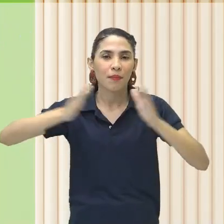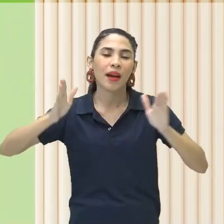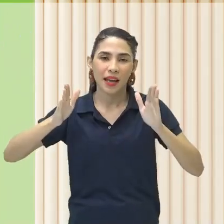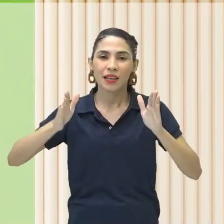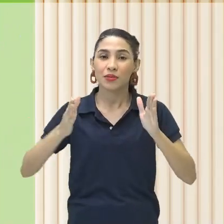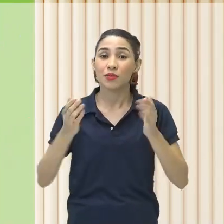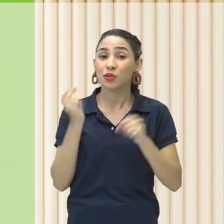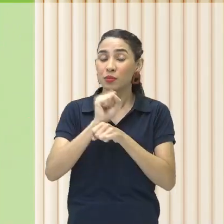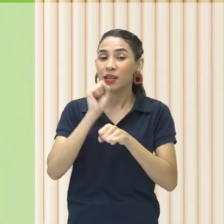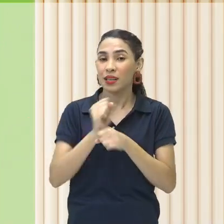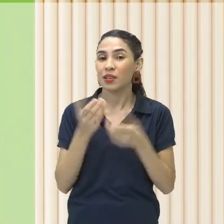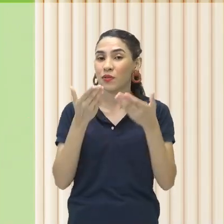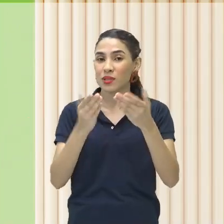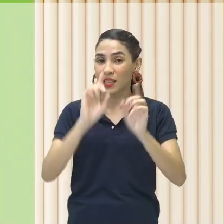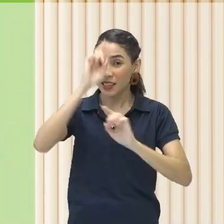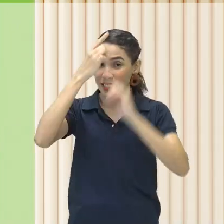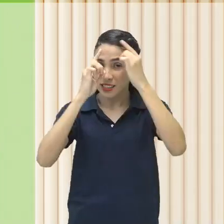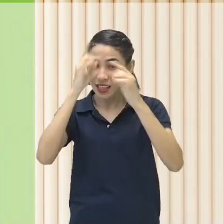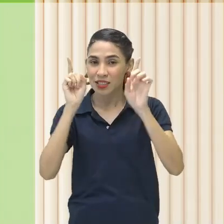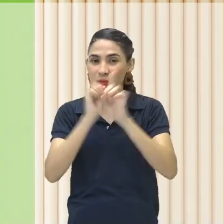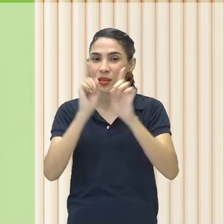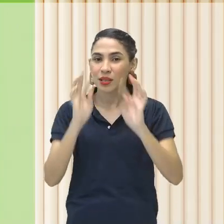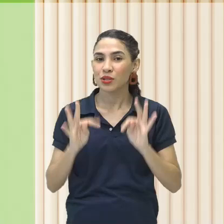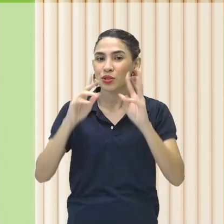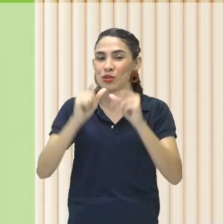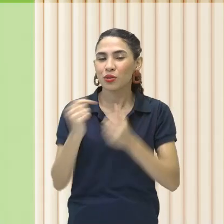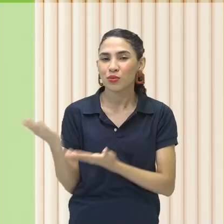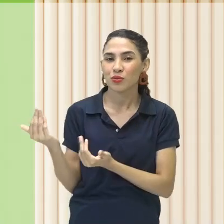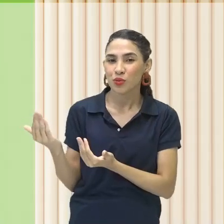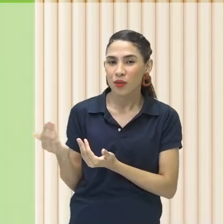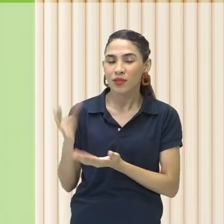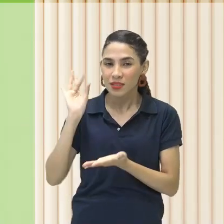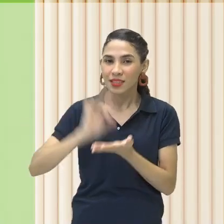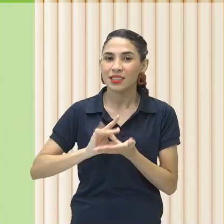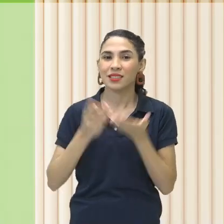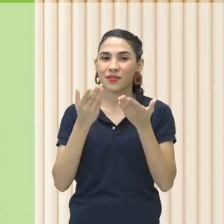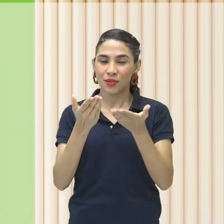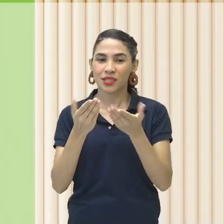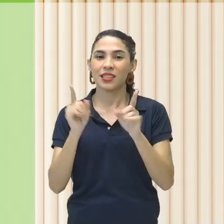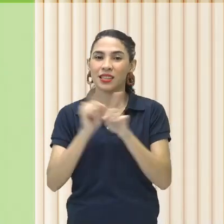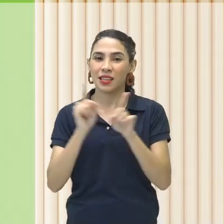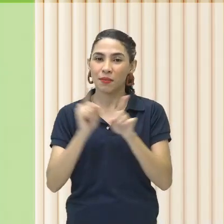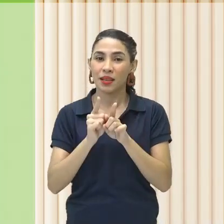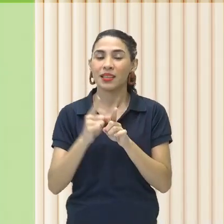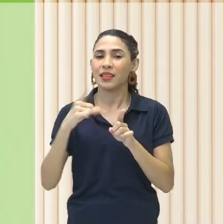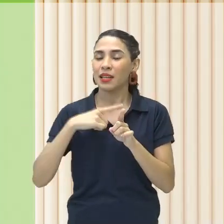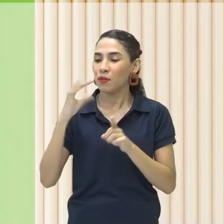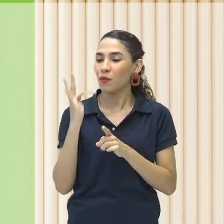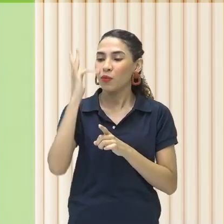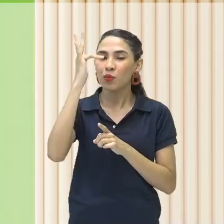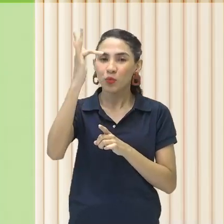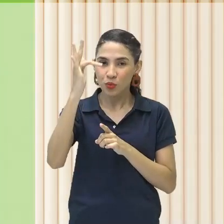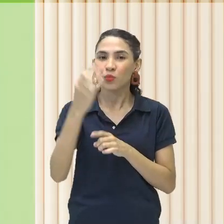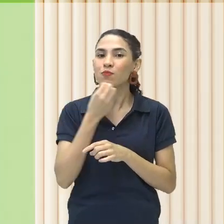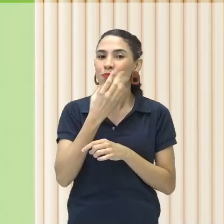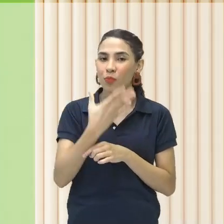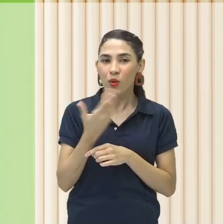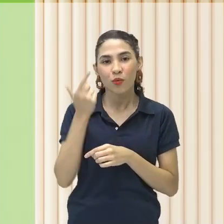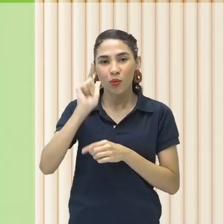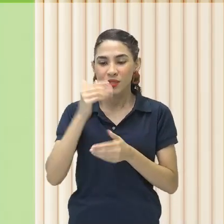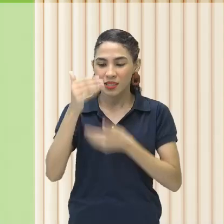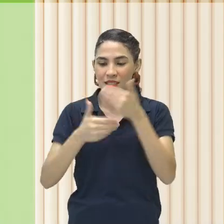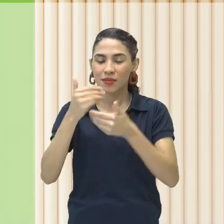amplo, esperando a criatividade, né, de todos esses jovens, que eu tenho certeza que a gente ainda tem um futuro bem grande aí para